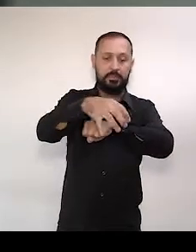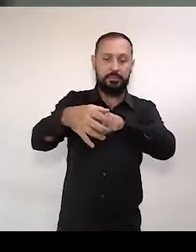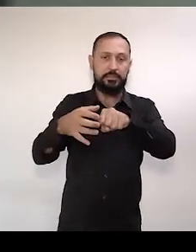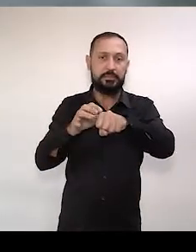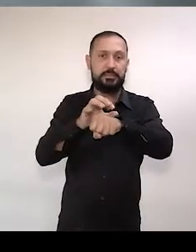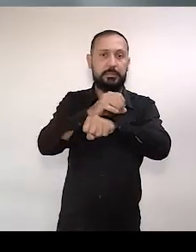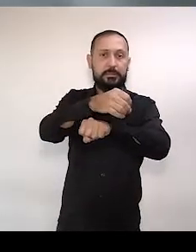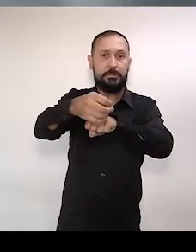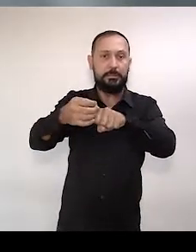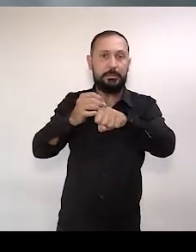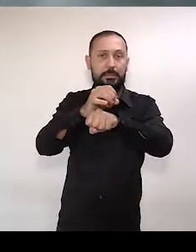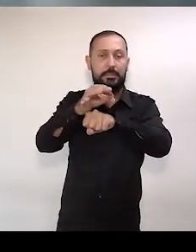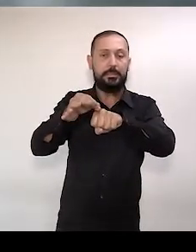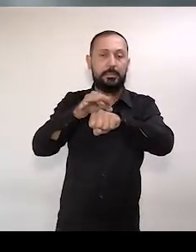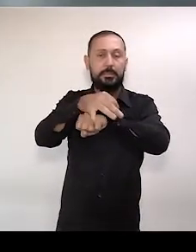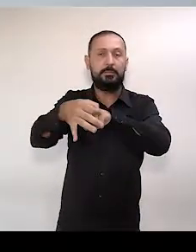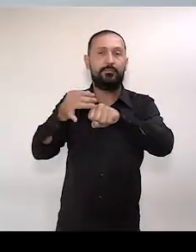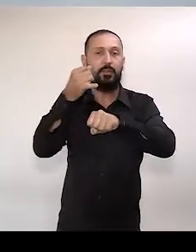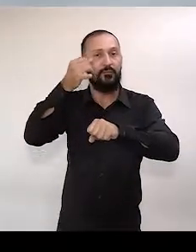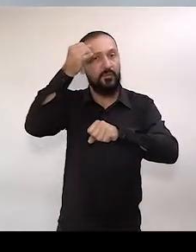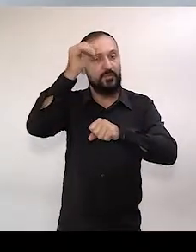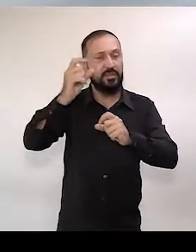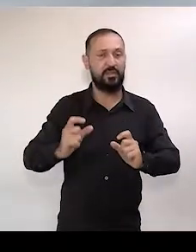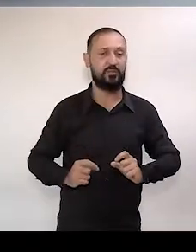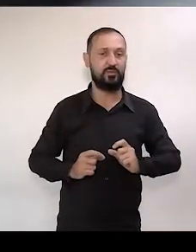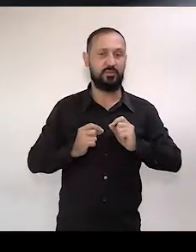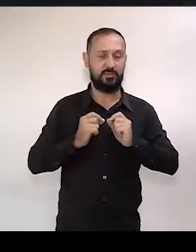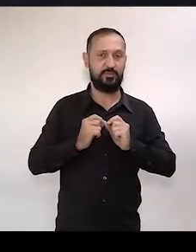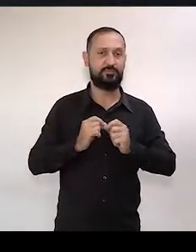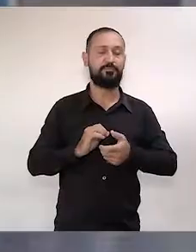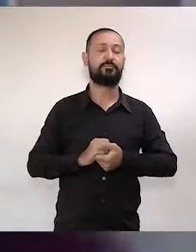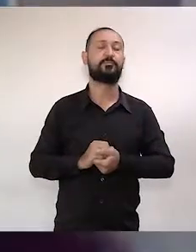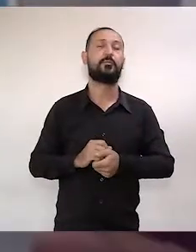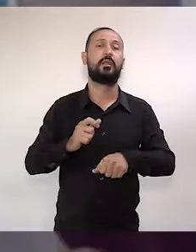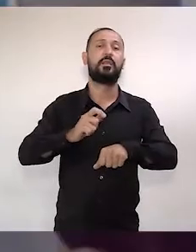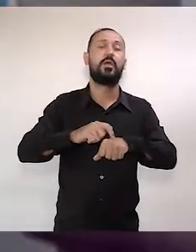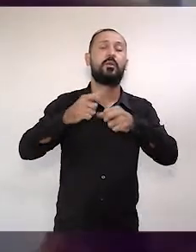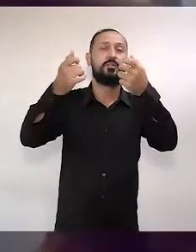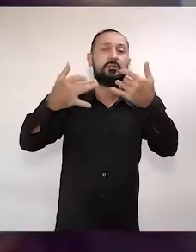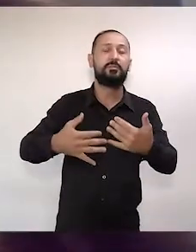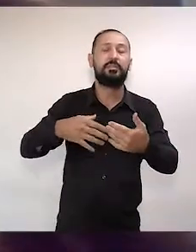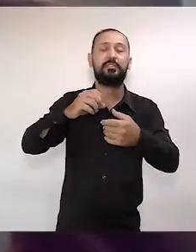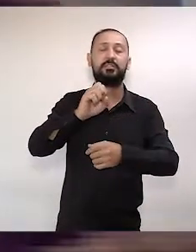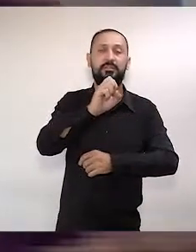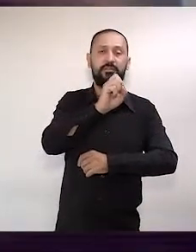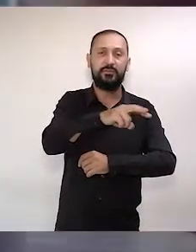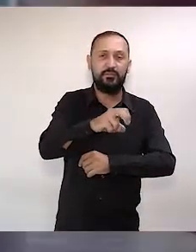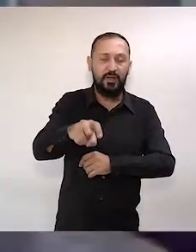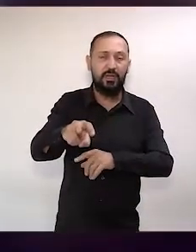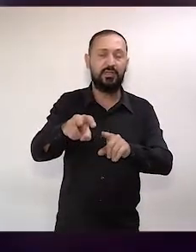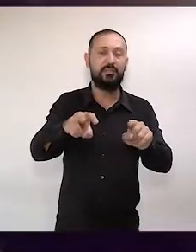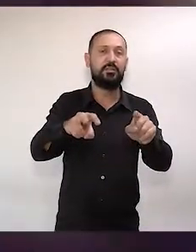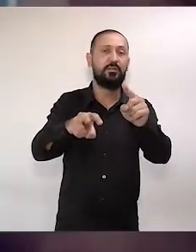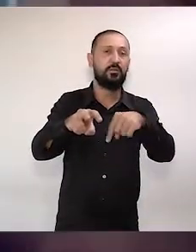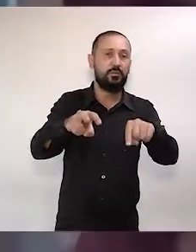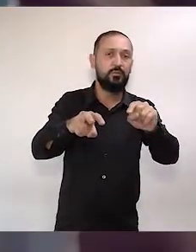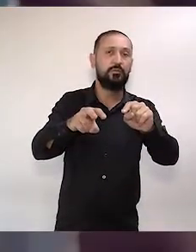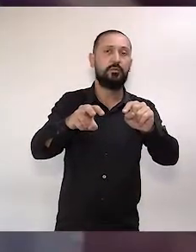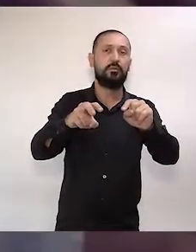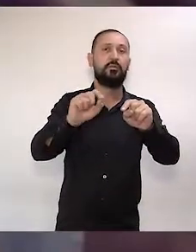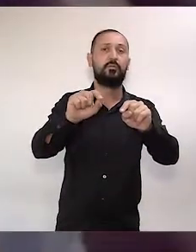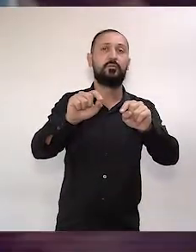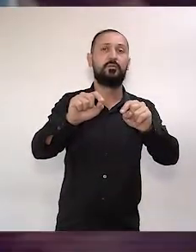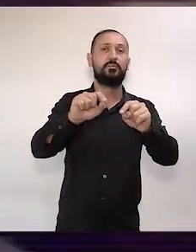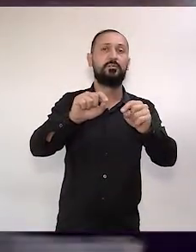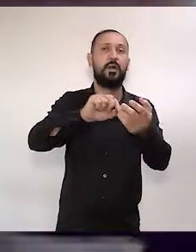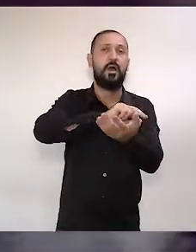as células humanas que mostra um possível caminho para combater o câncer. Quando eu estou falando de toxina, ou estou falando de